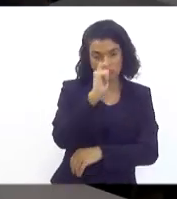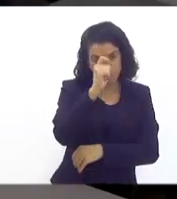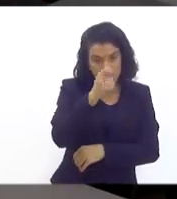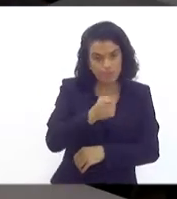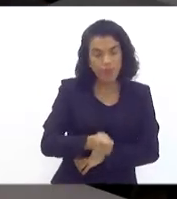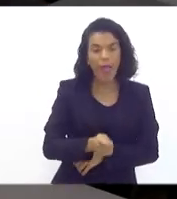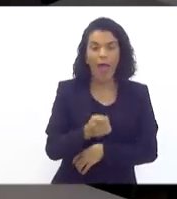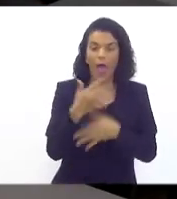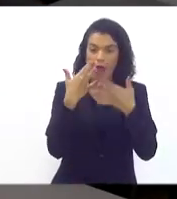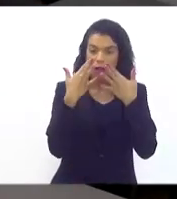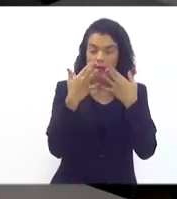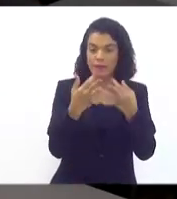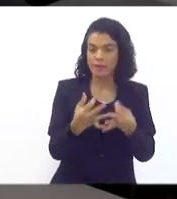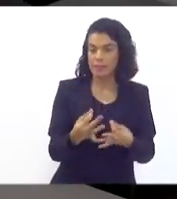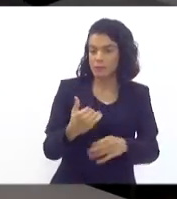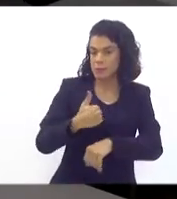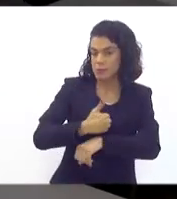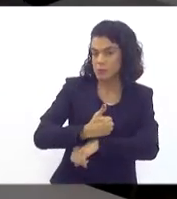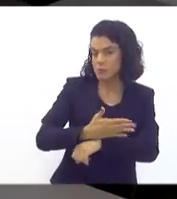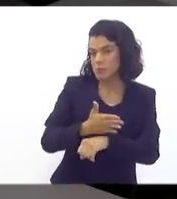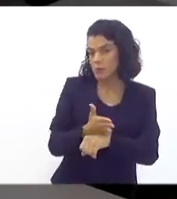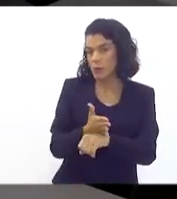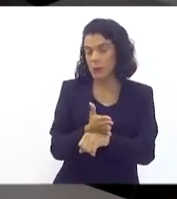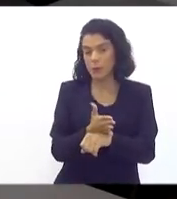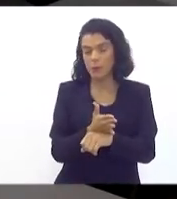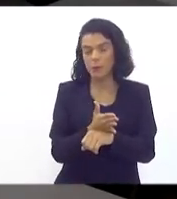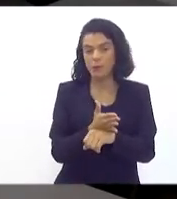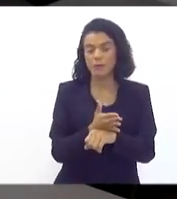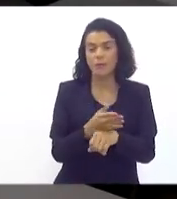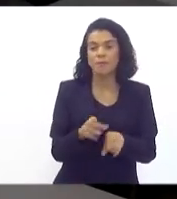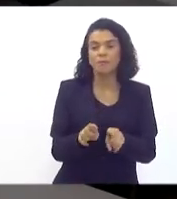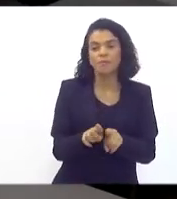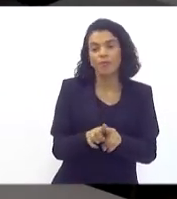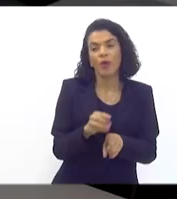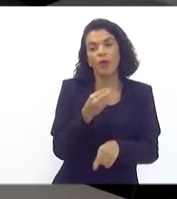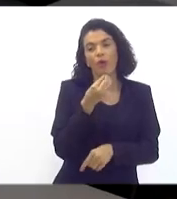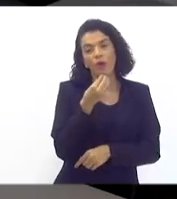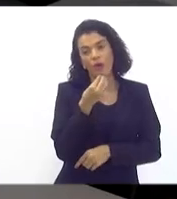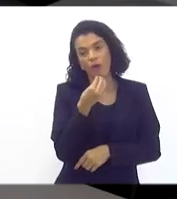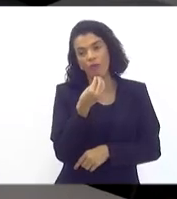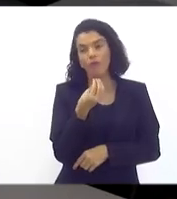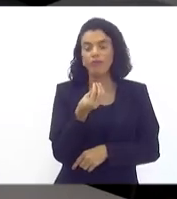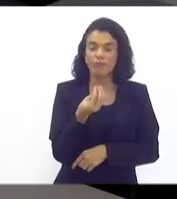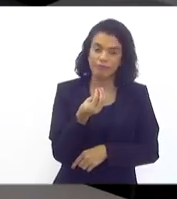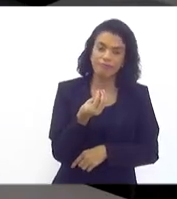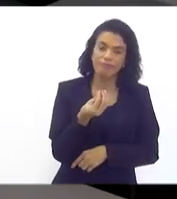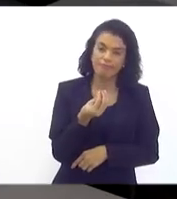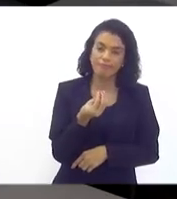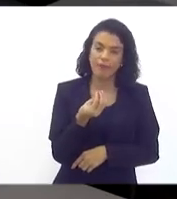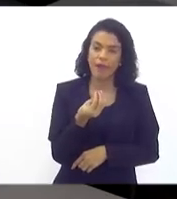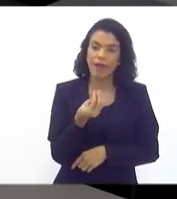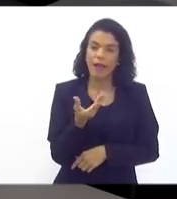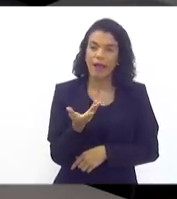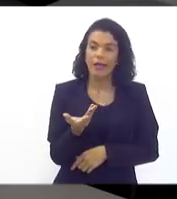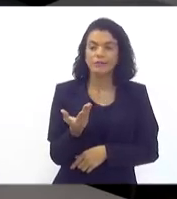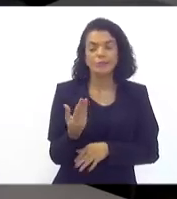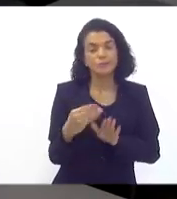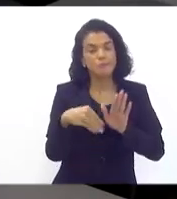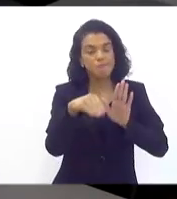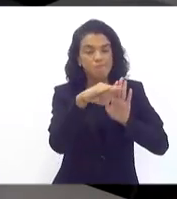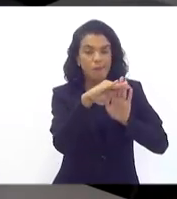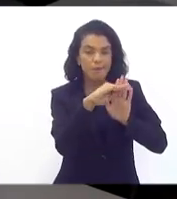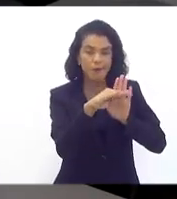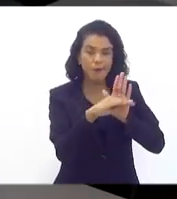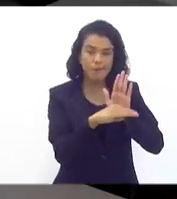atenciosa a todo momento obviamente a gente trouxe Claro os nossos pleitos